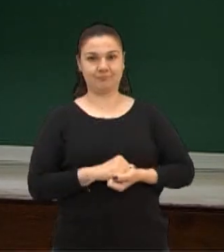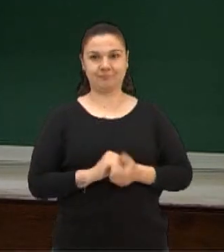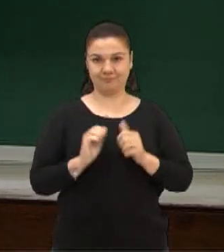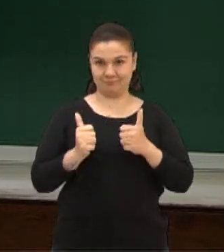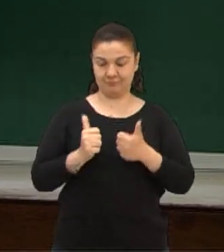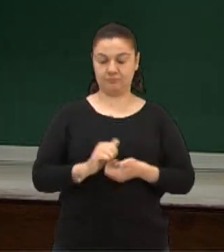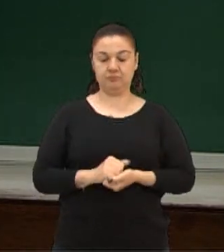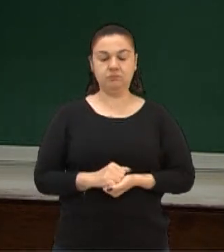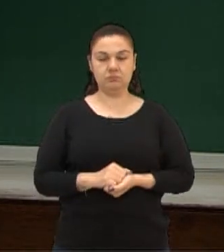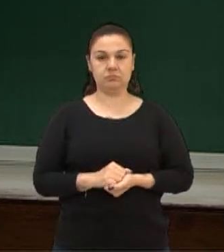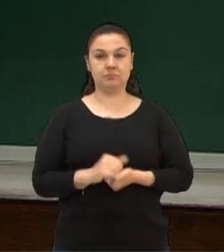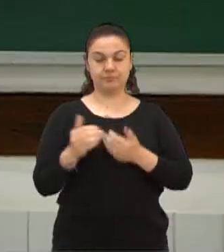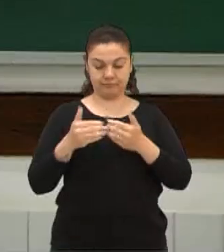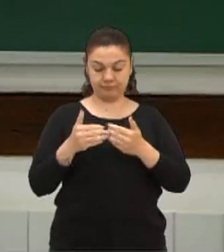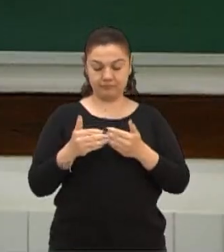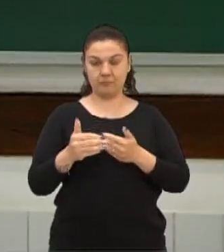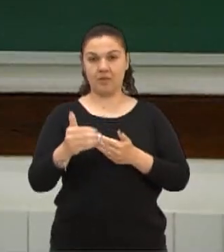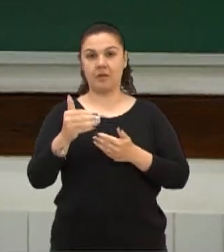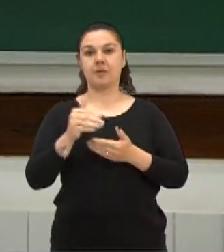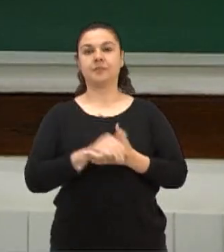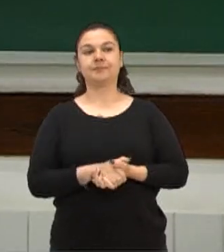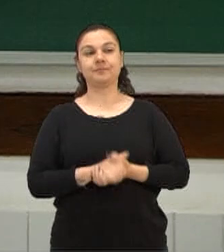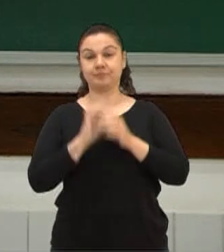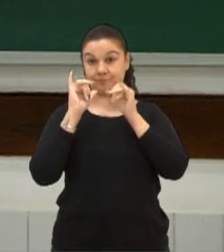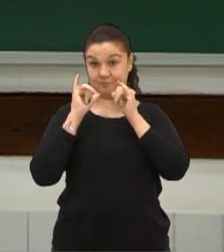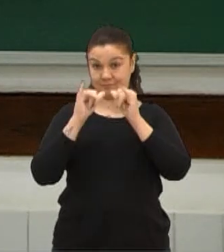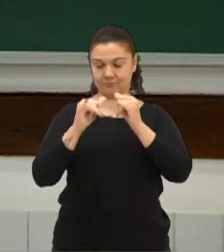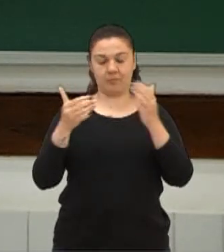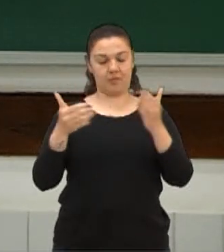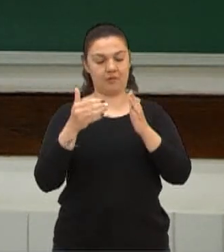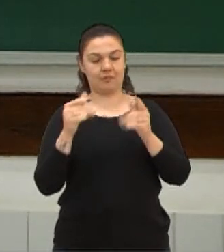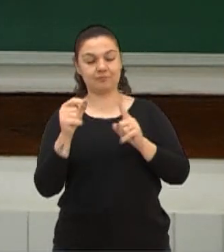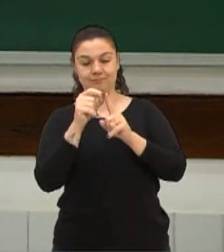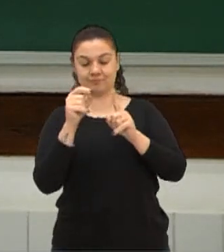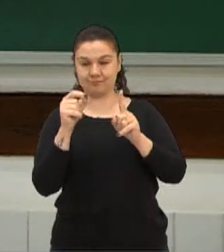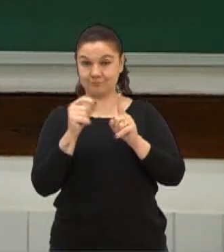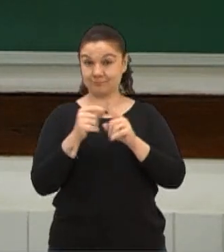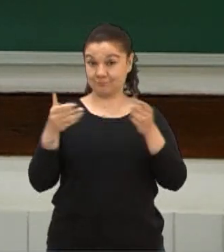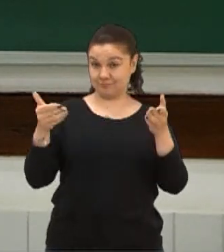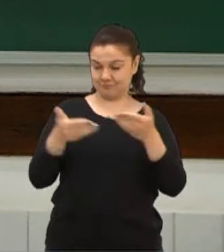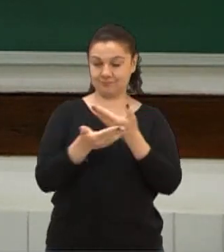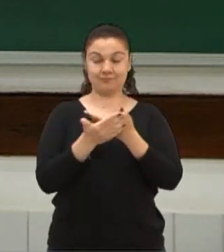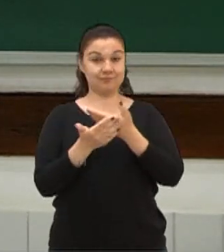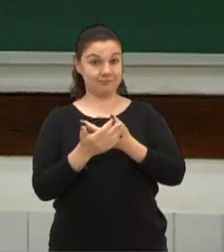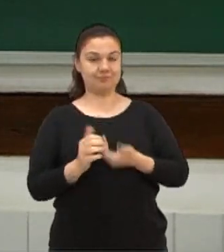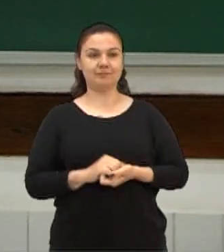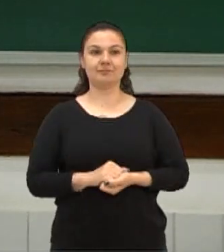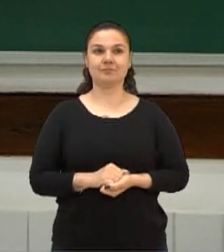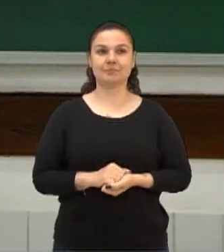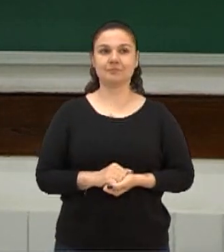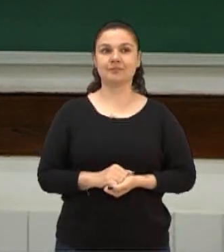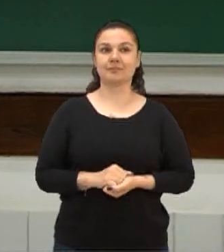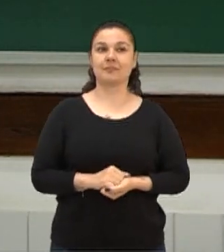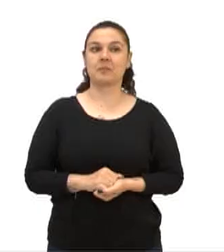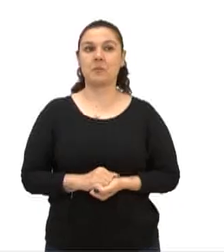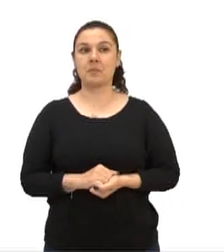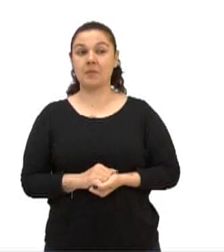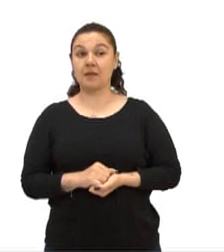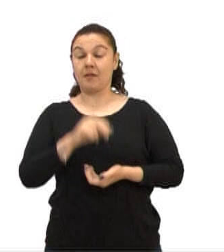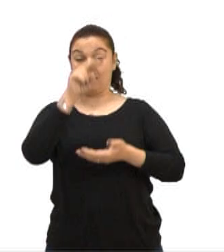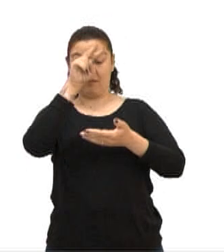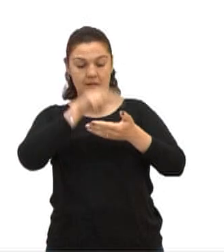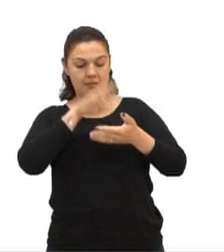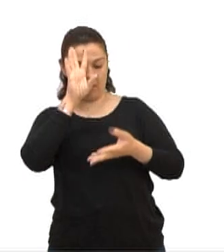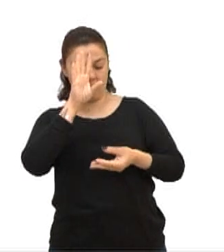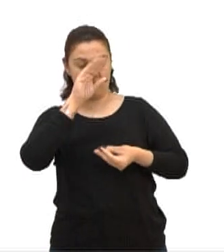conhecimento, ok? Dando o recado, nós vamos para os nossos objetivos. Olha lá! Ler